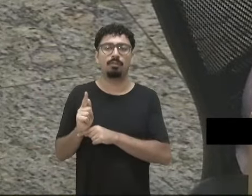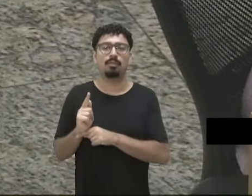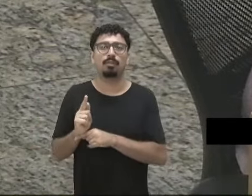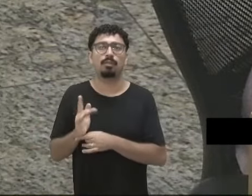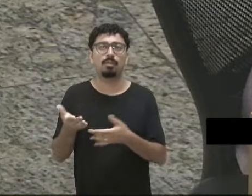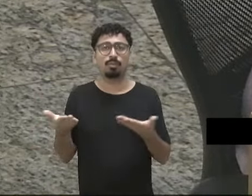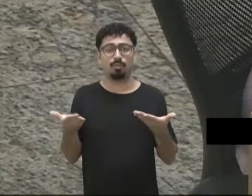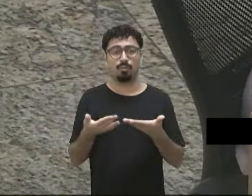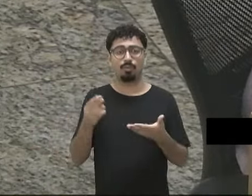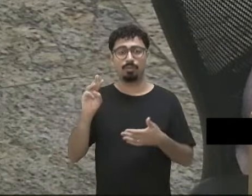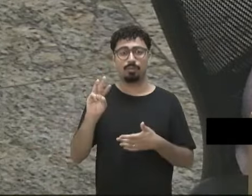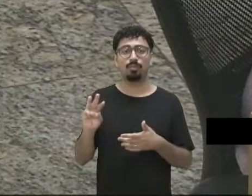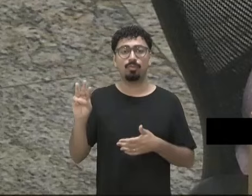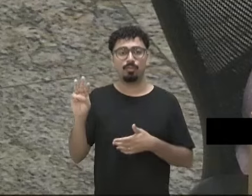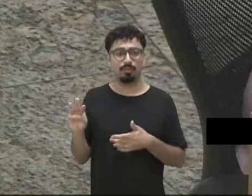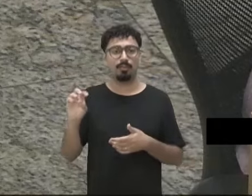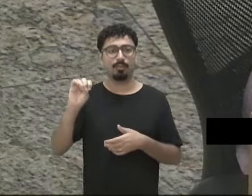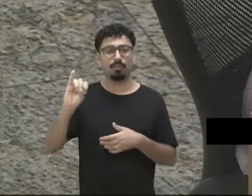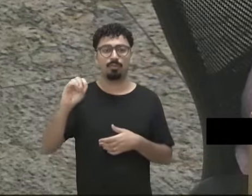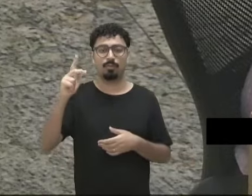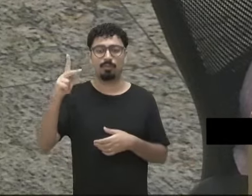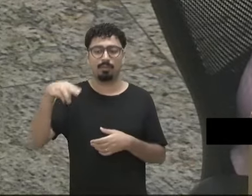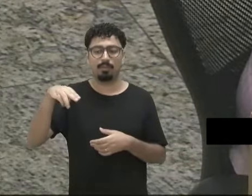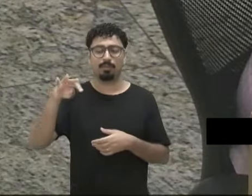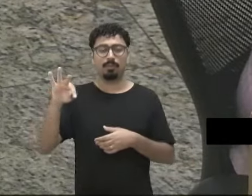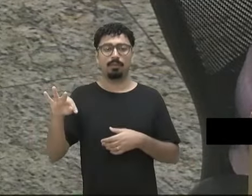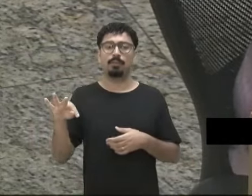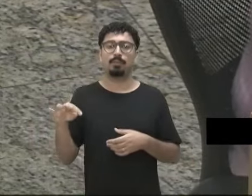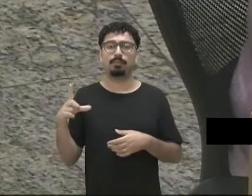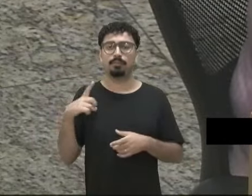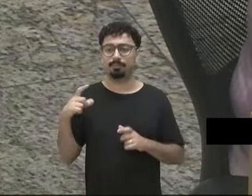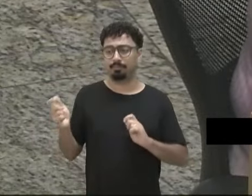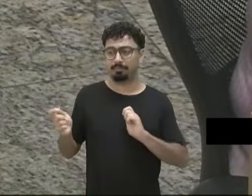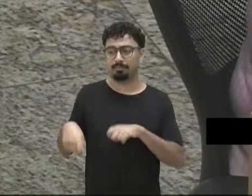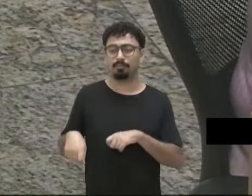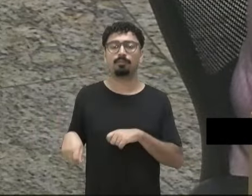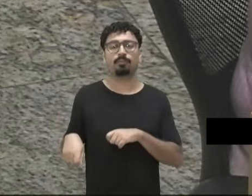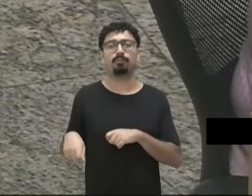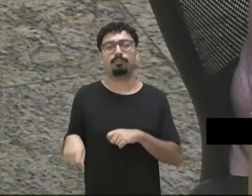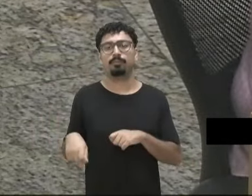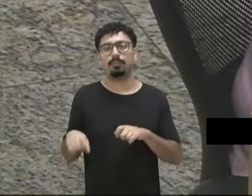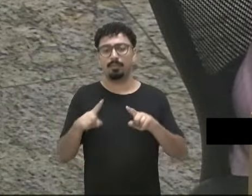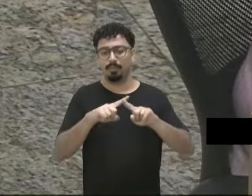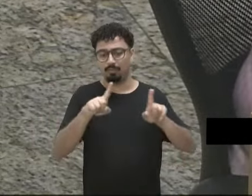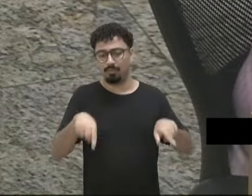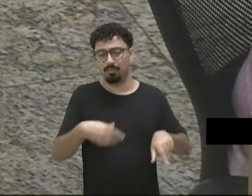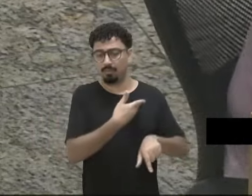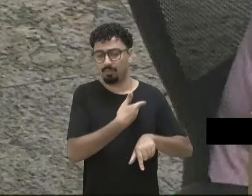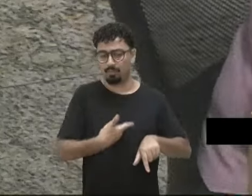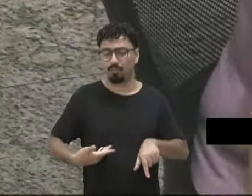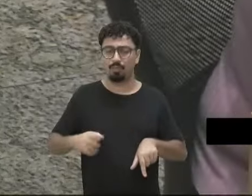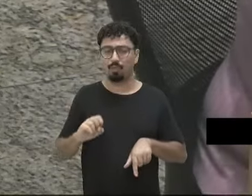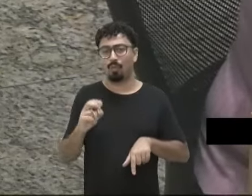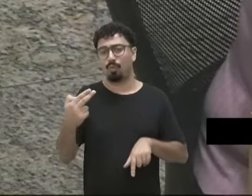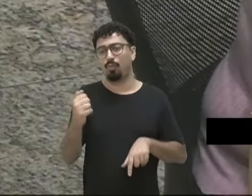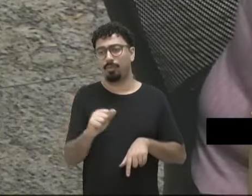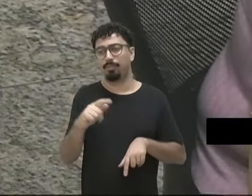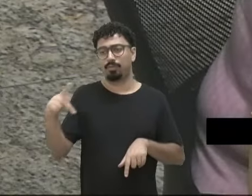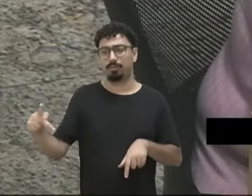hoje no site do Instituto é possível que o aposentado ou servidor, quando ingresse com o pedido de